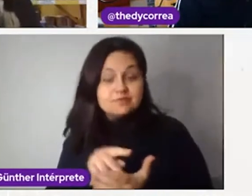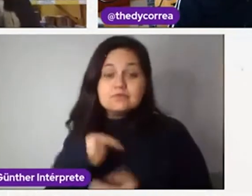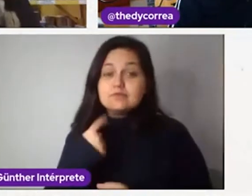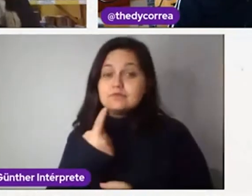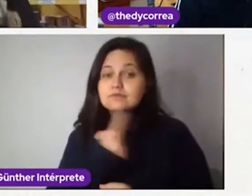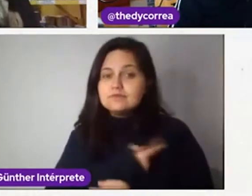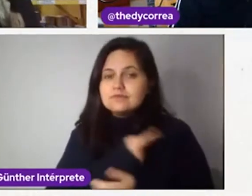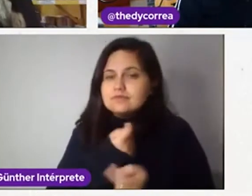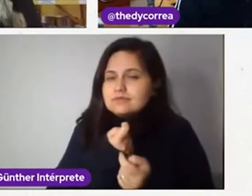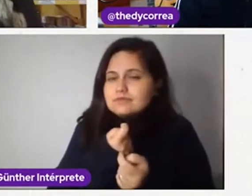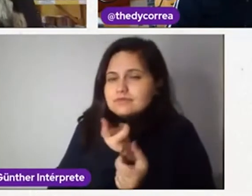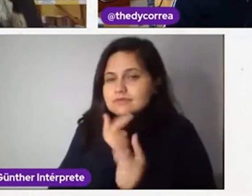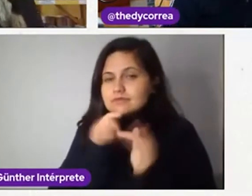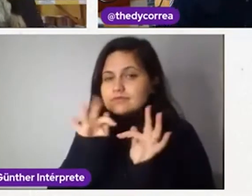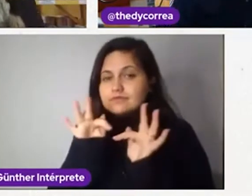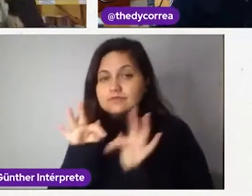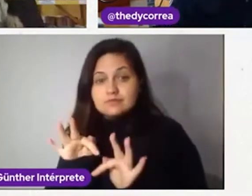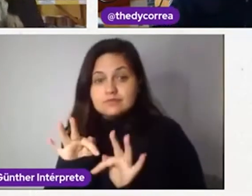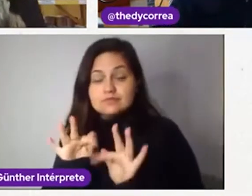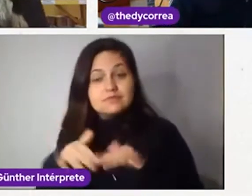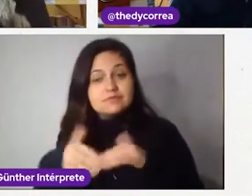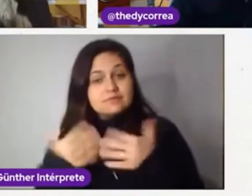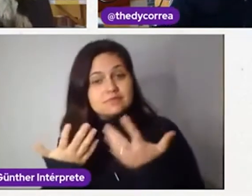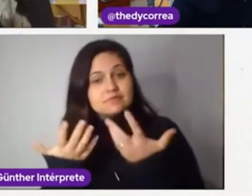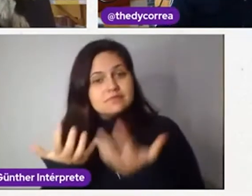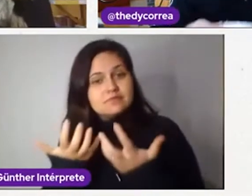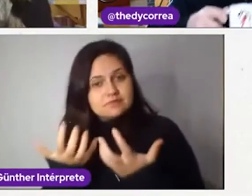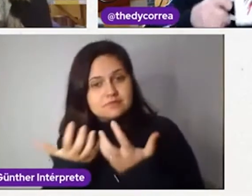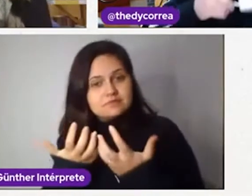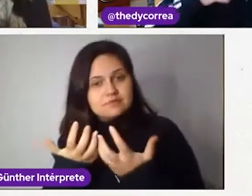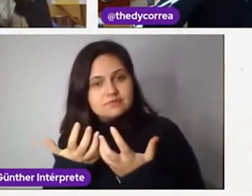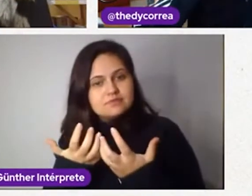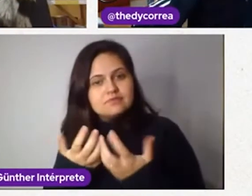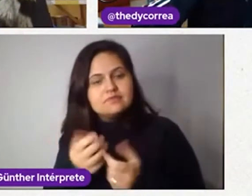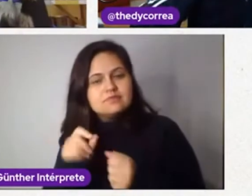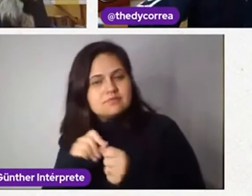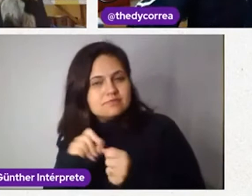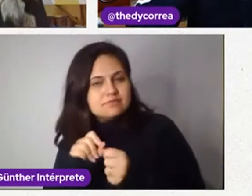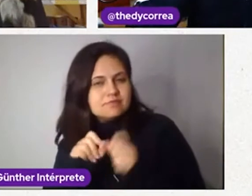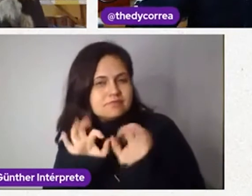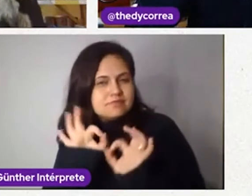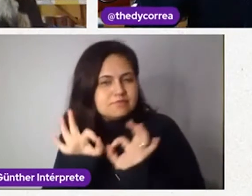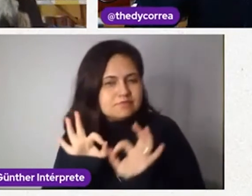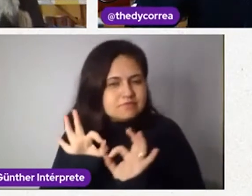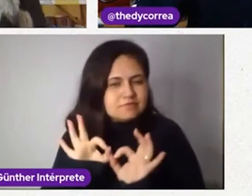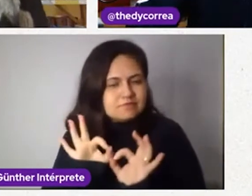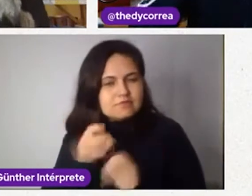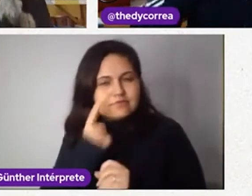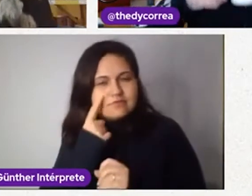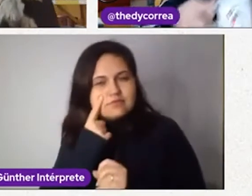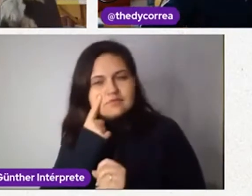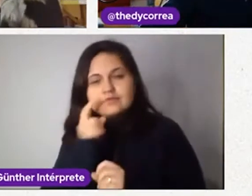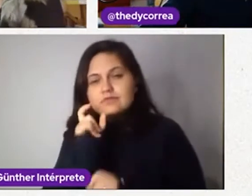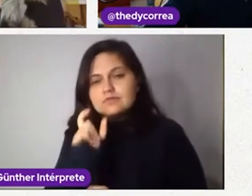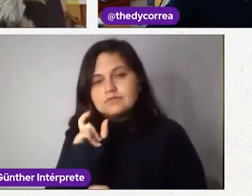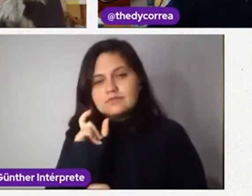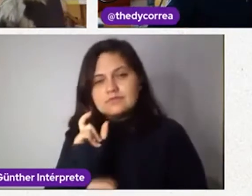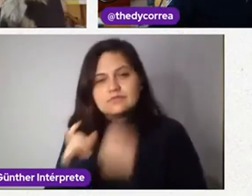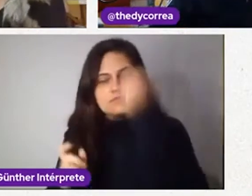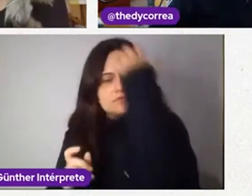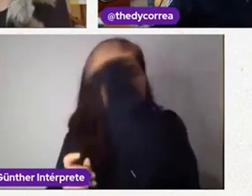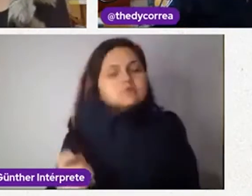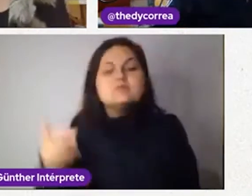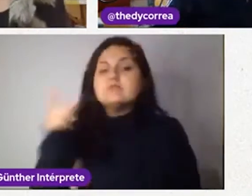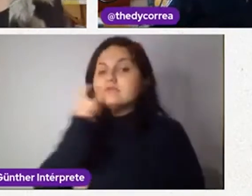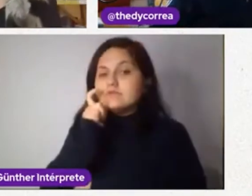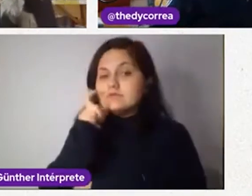para o final, né? Então, eu quero fazer assim, ó, uma palavra. Eu vou dizer